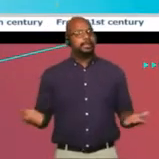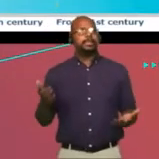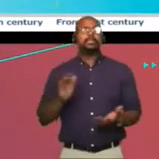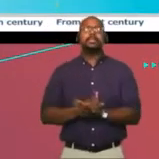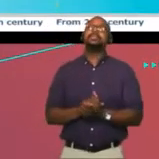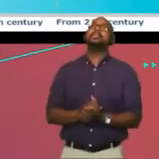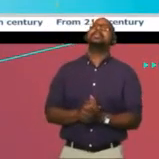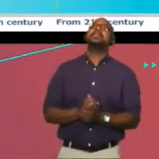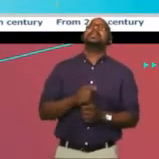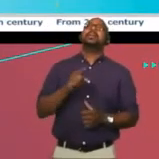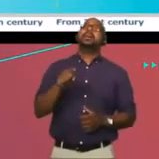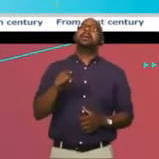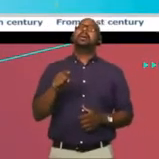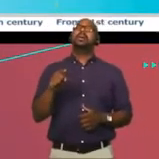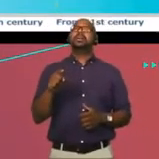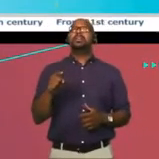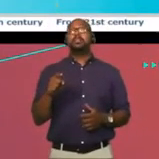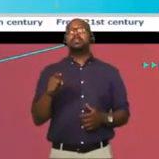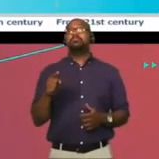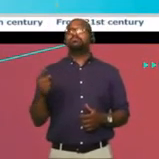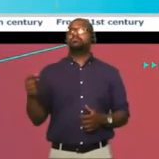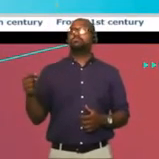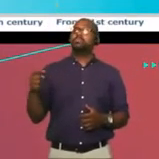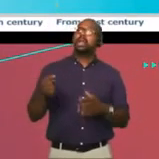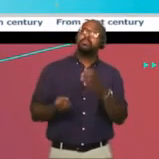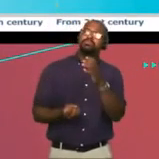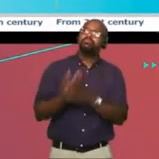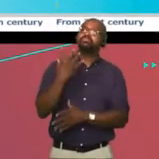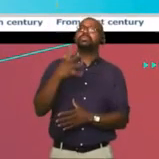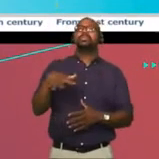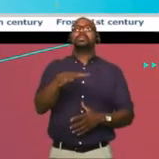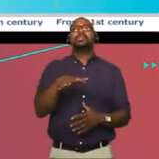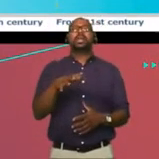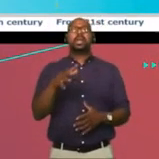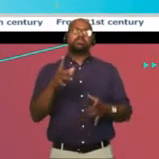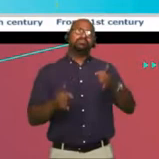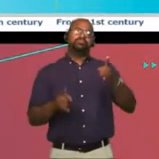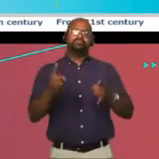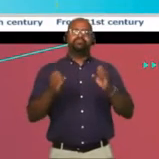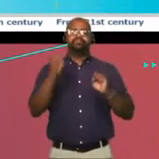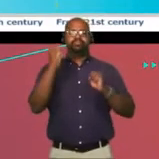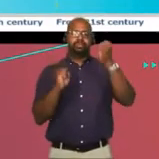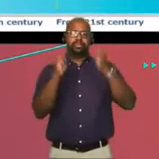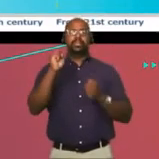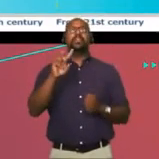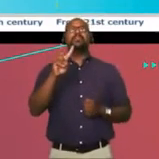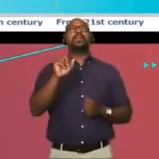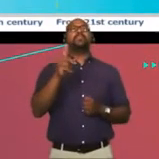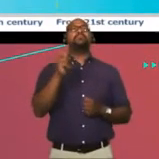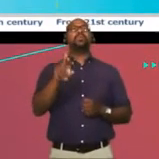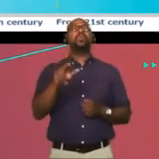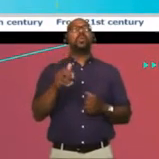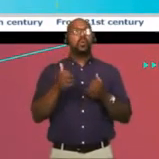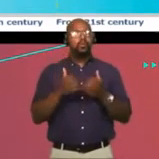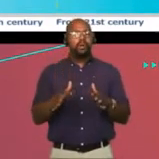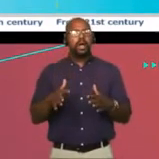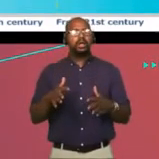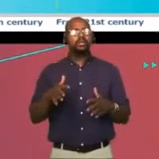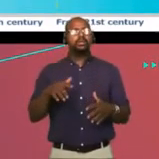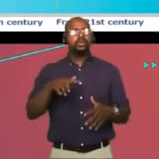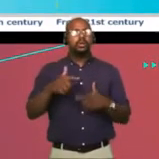partir da vinda o do Advento da máquina a vapor começa a ter trabalho que não é necessariamente